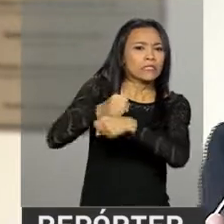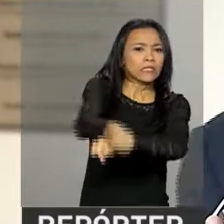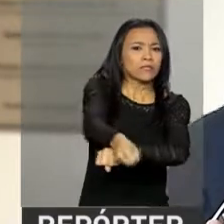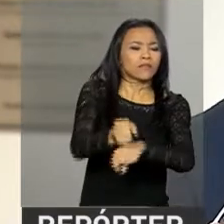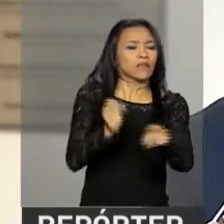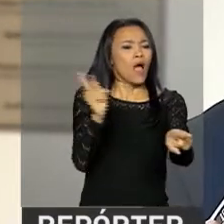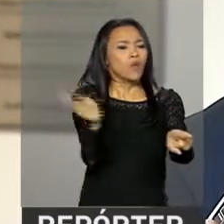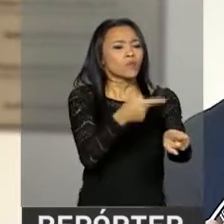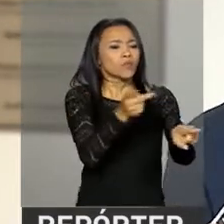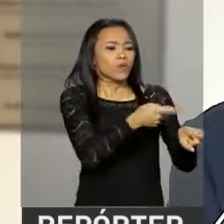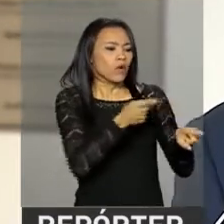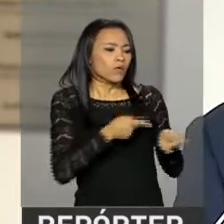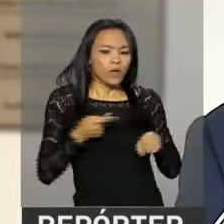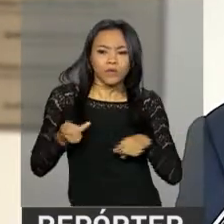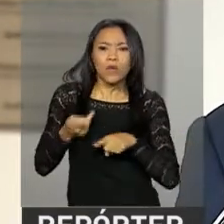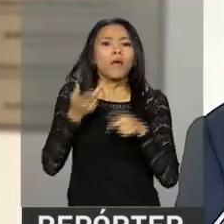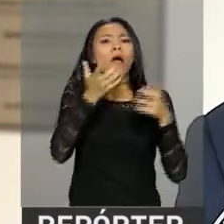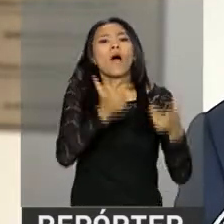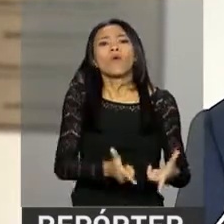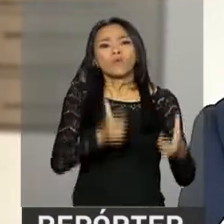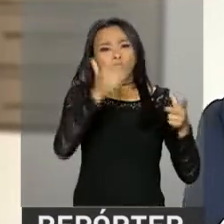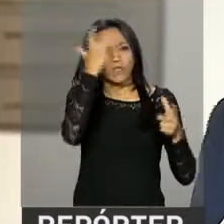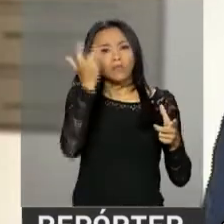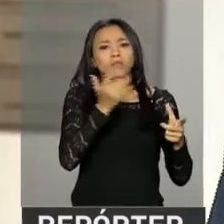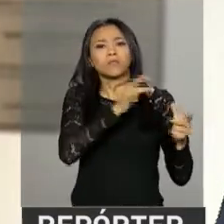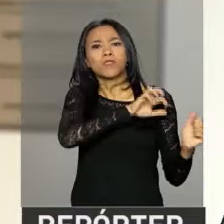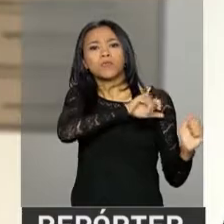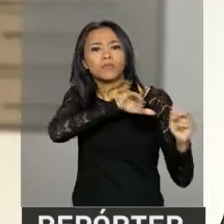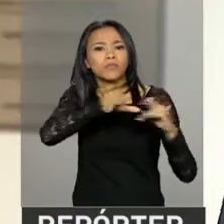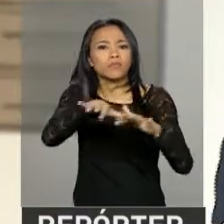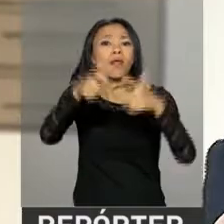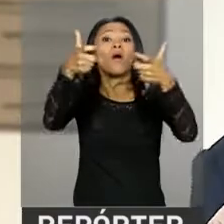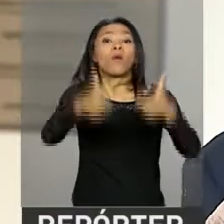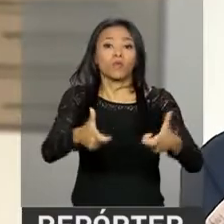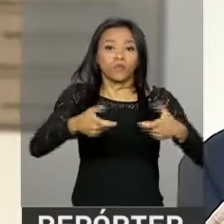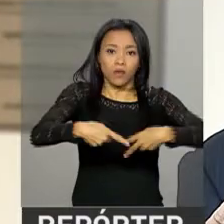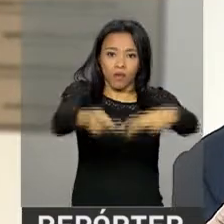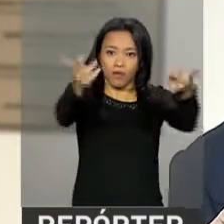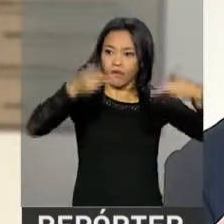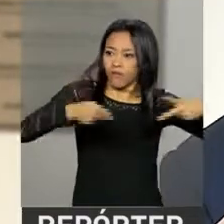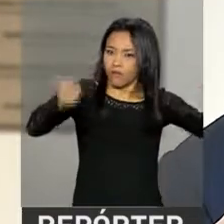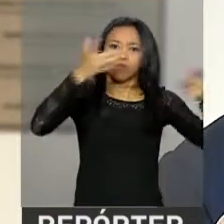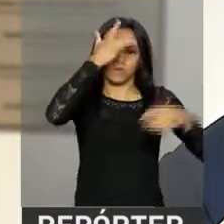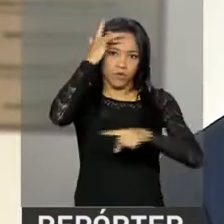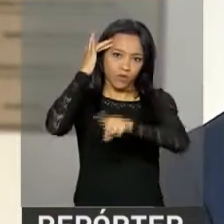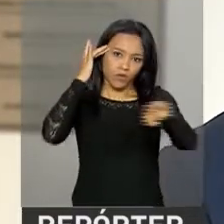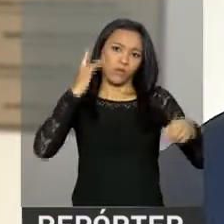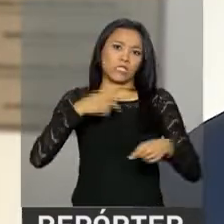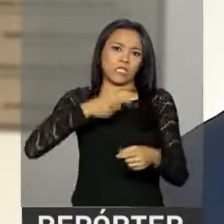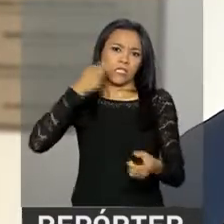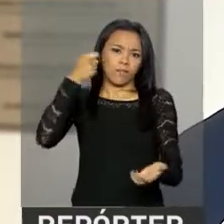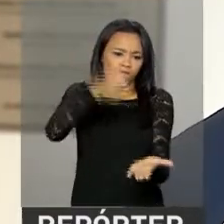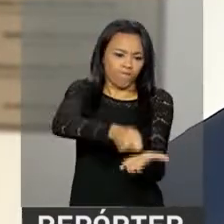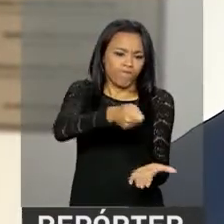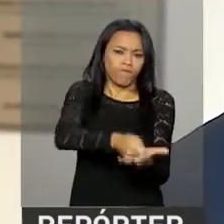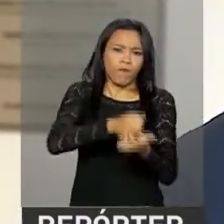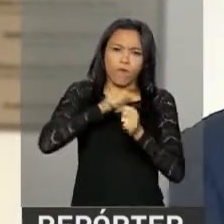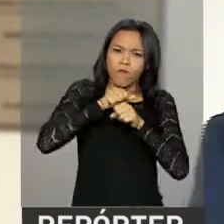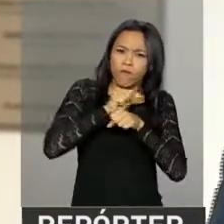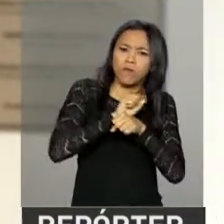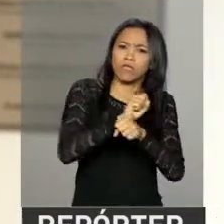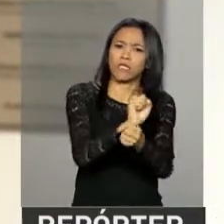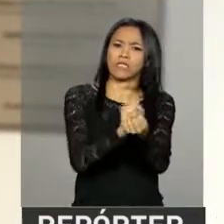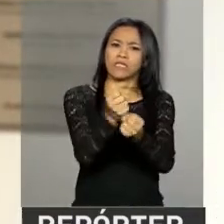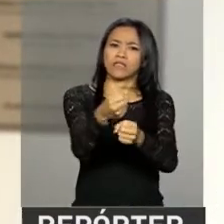para onde vão esses trabalhadores e no retorno dos trabalhadores o que acontece com eles